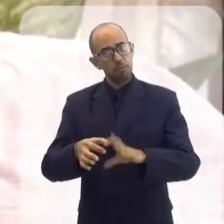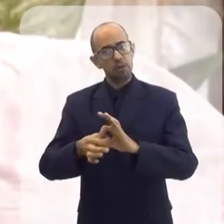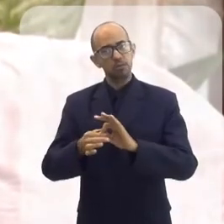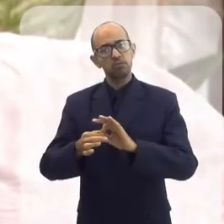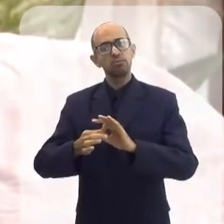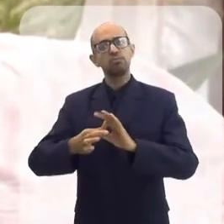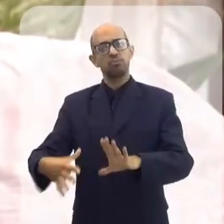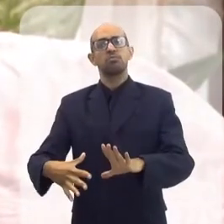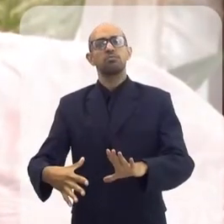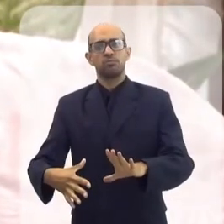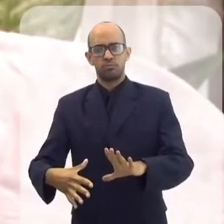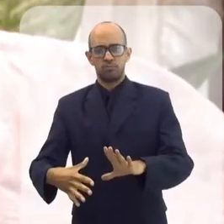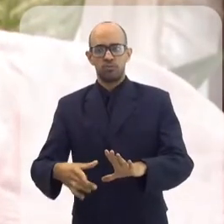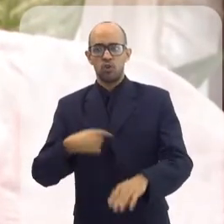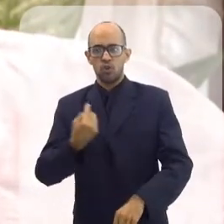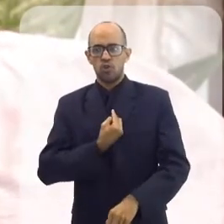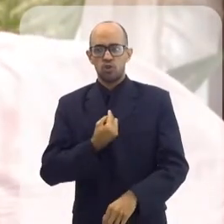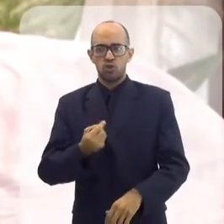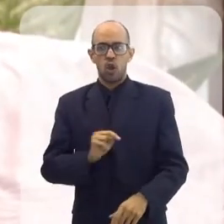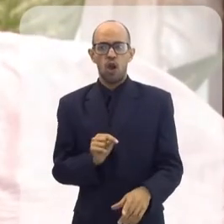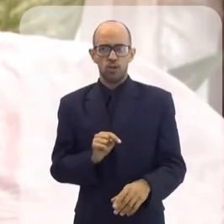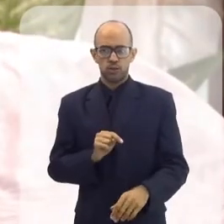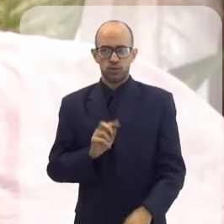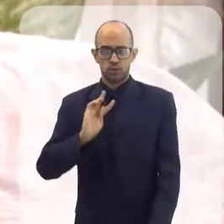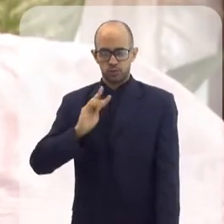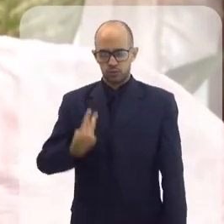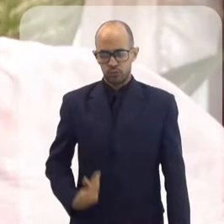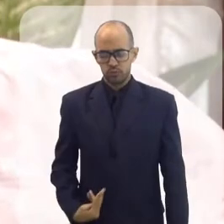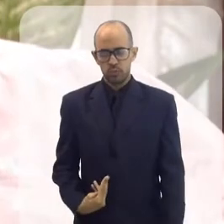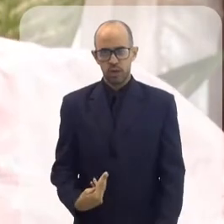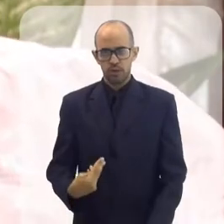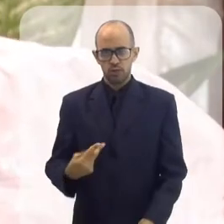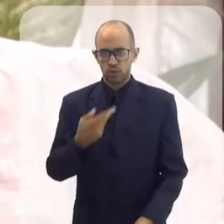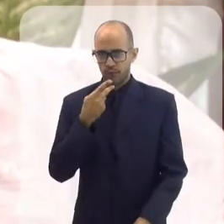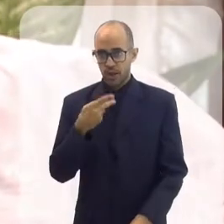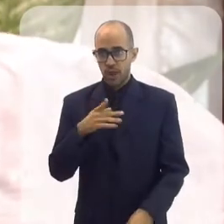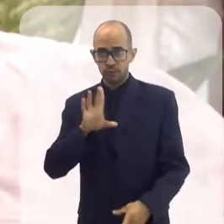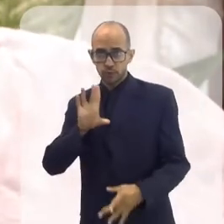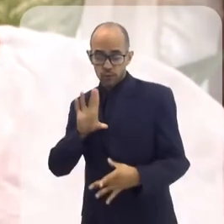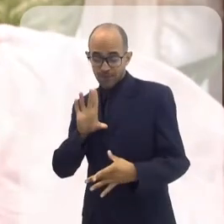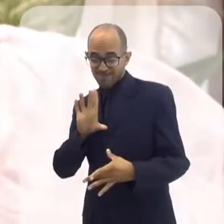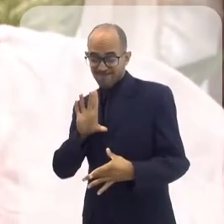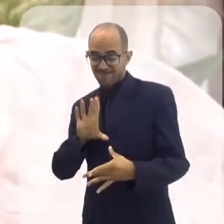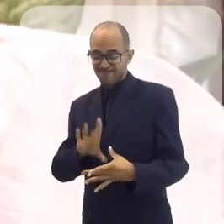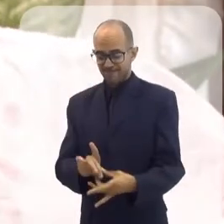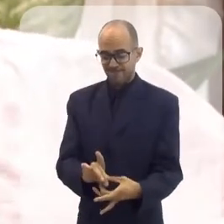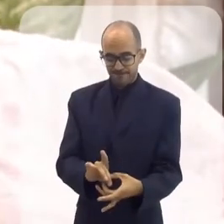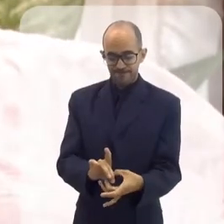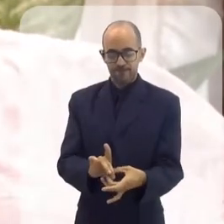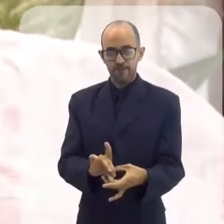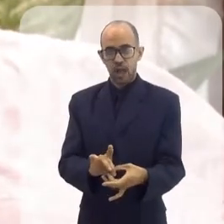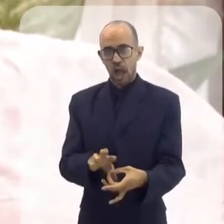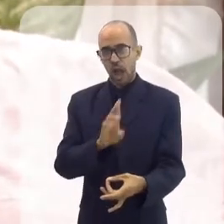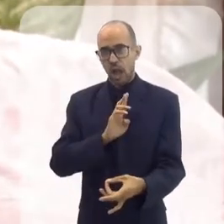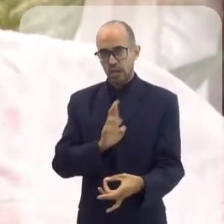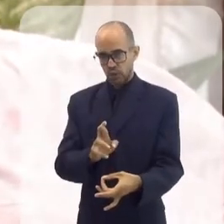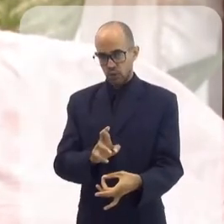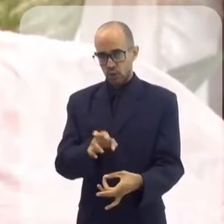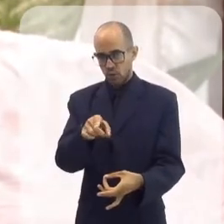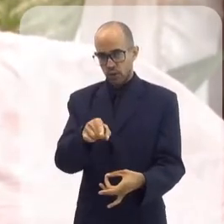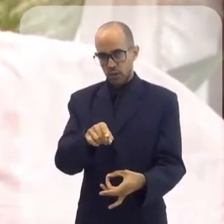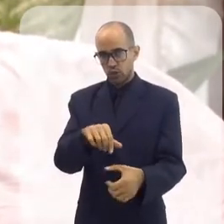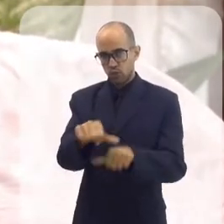libertária nós humanos nós que nós dizemos adeptos é que dentro vamos